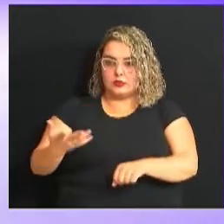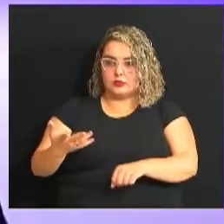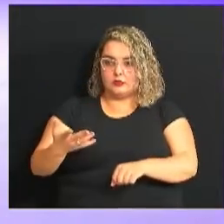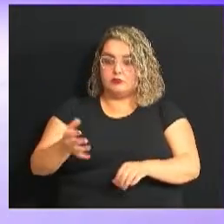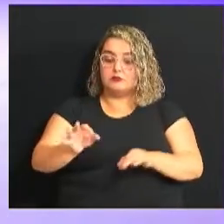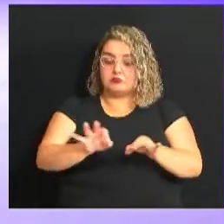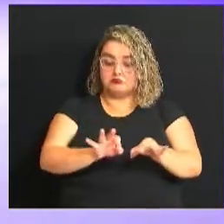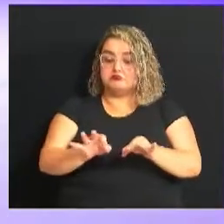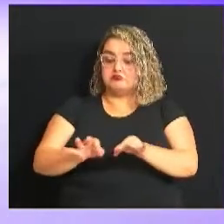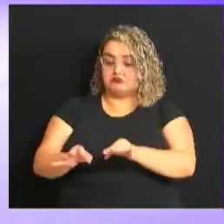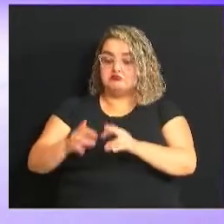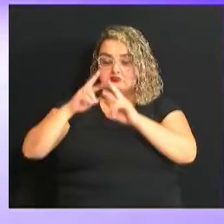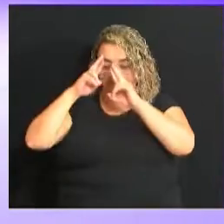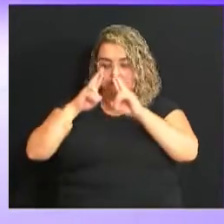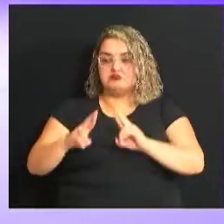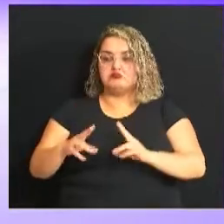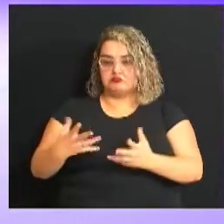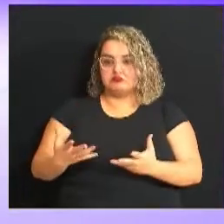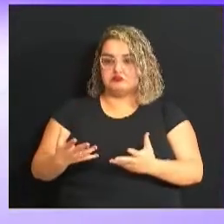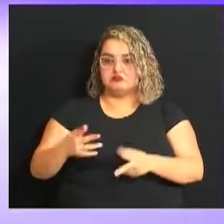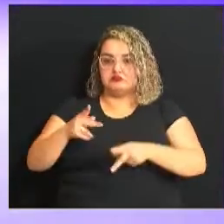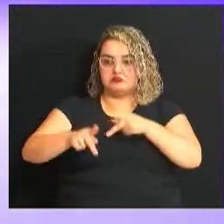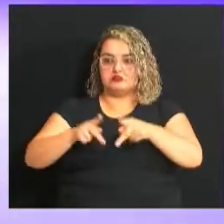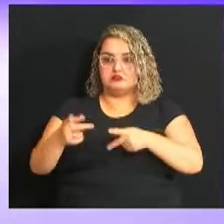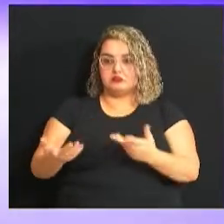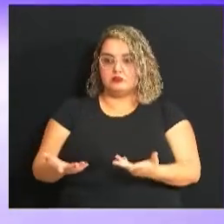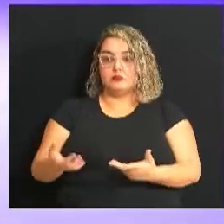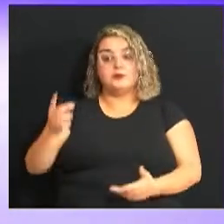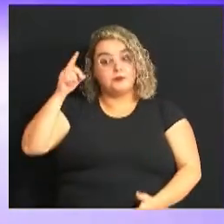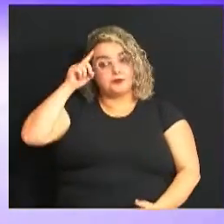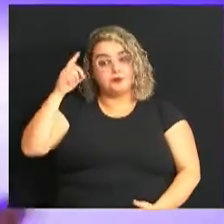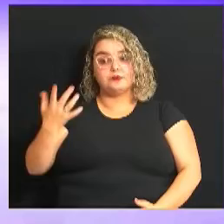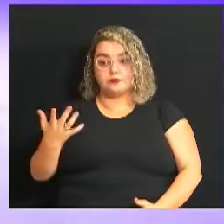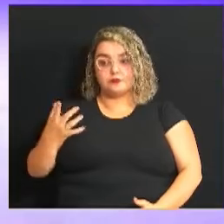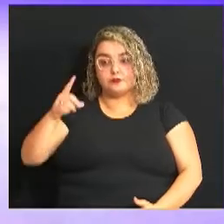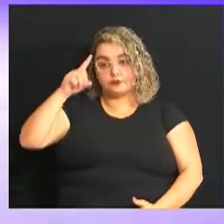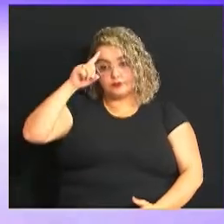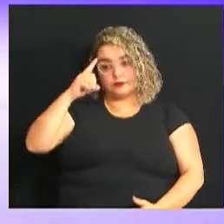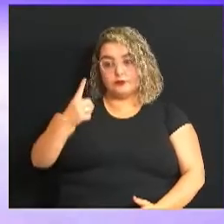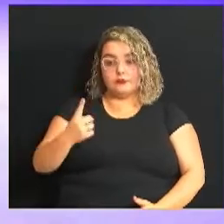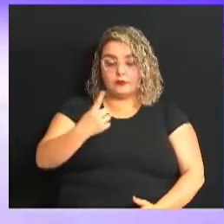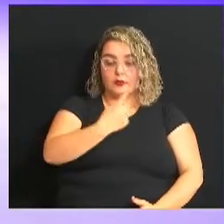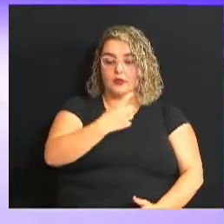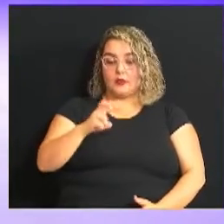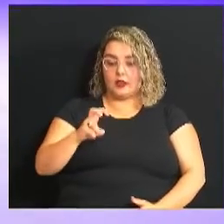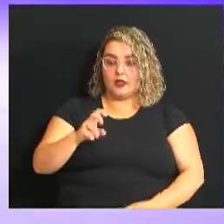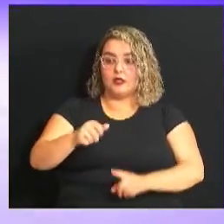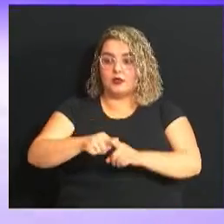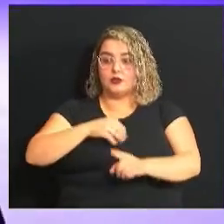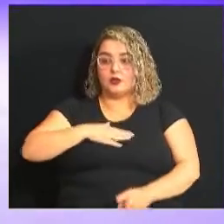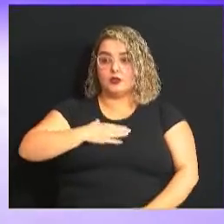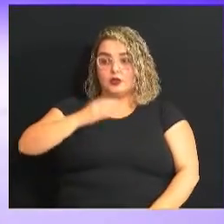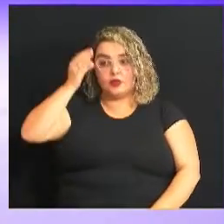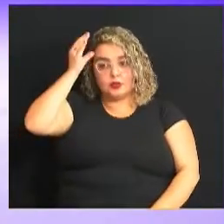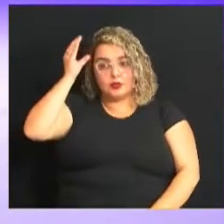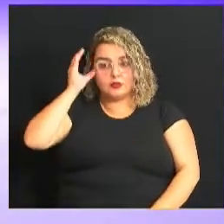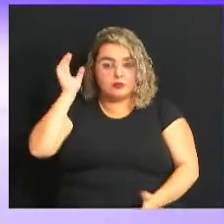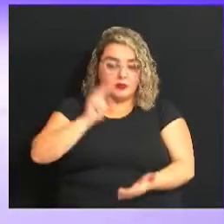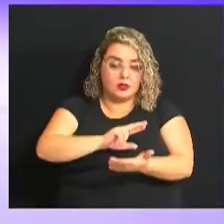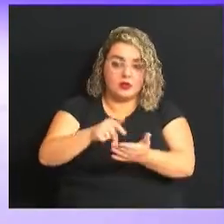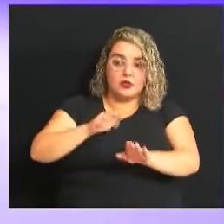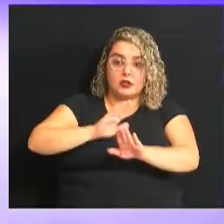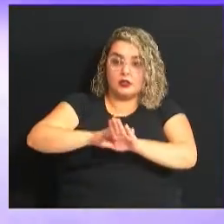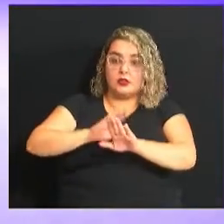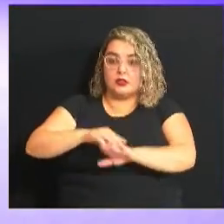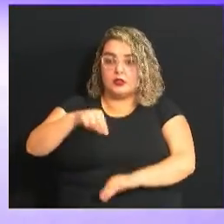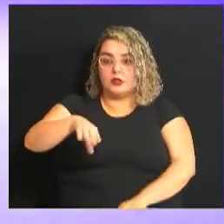né, respeitador do seu povo, e que nesse dia, 15 de agosto, a Coreia tem várias atividades, e que agora em